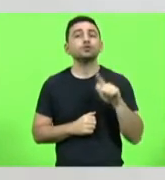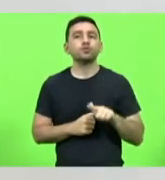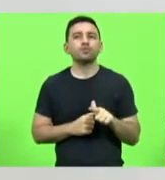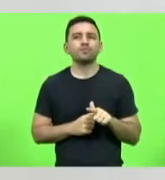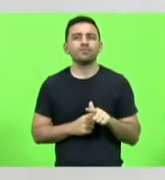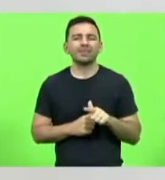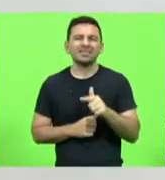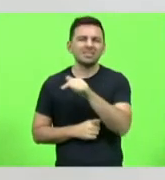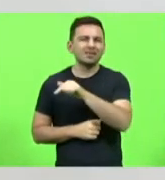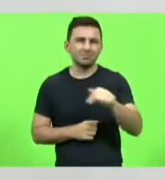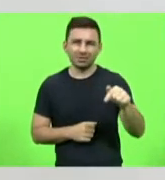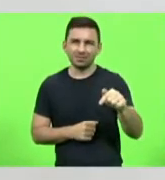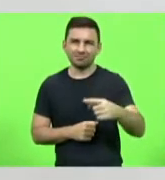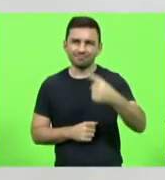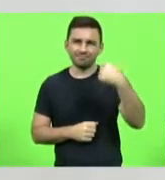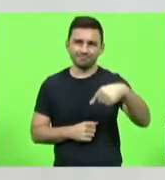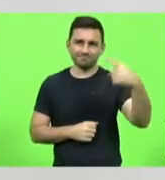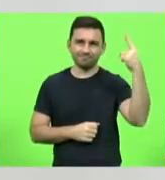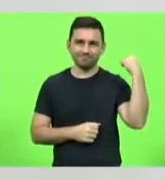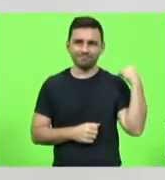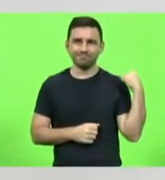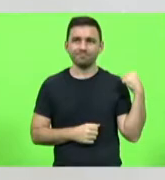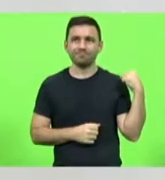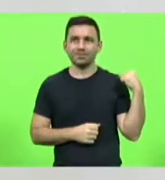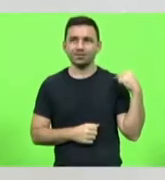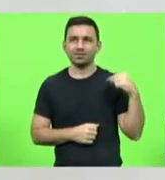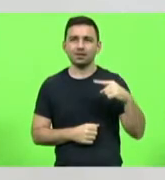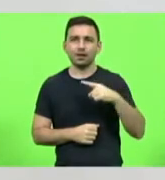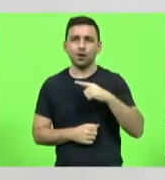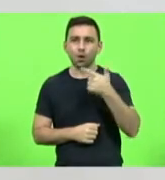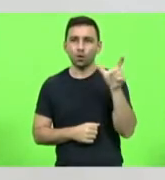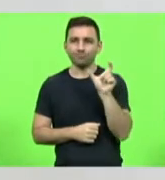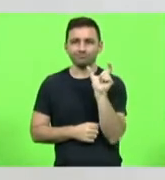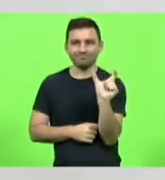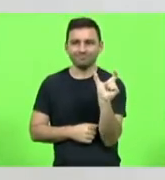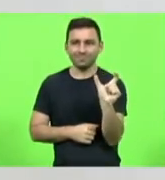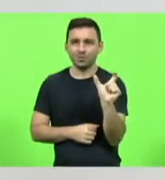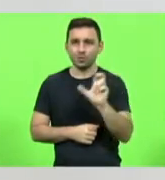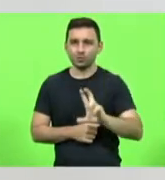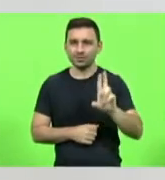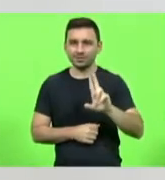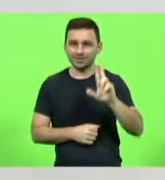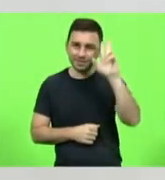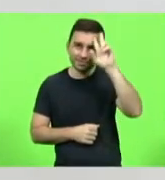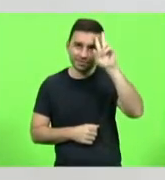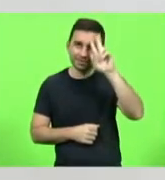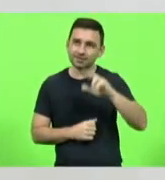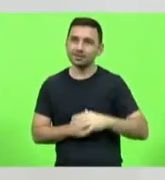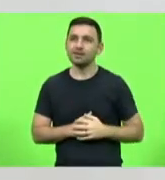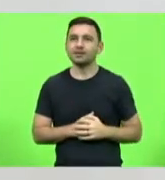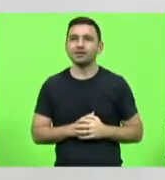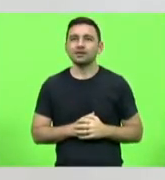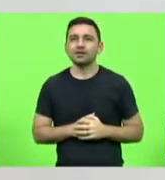semana retrasada foi outro termo que foi utilizado, foi o...